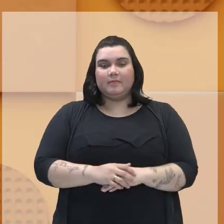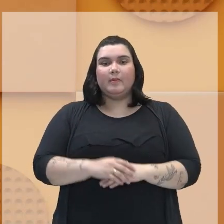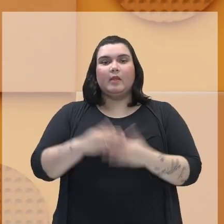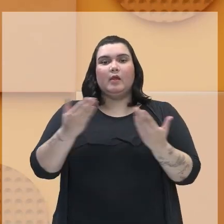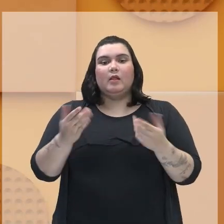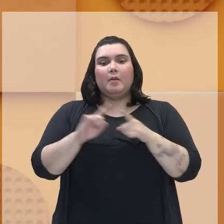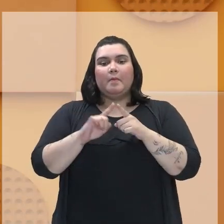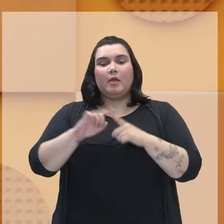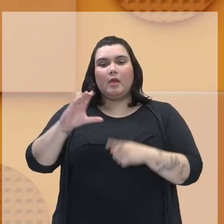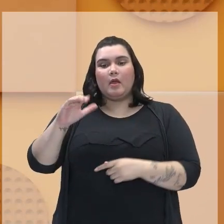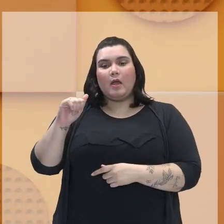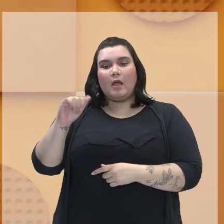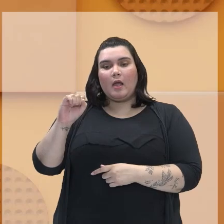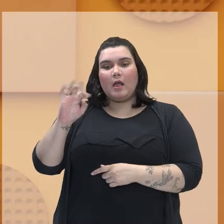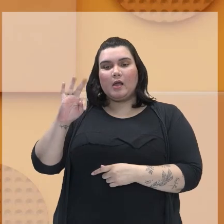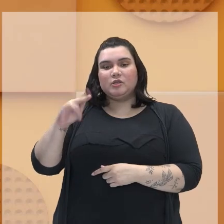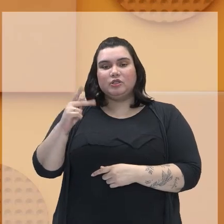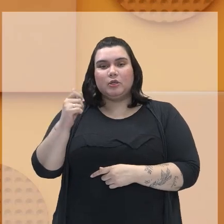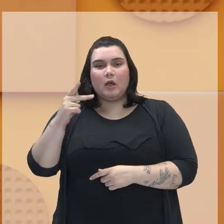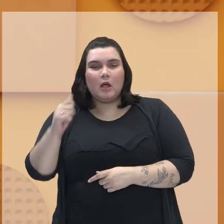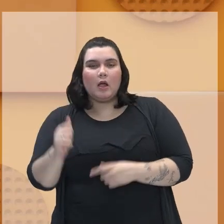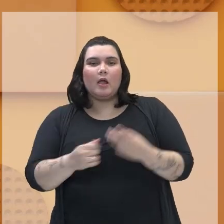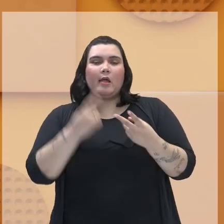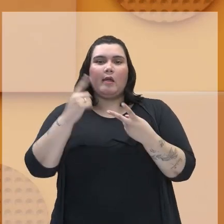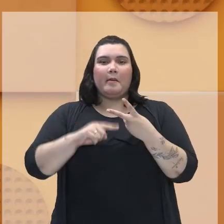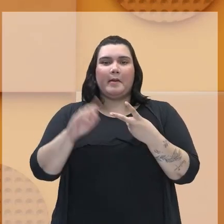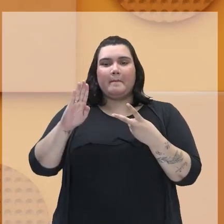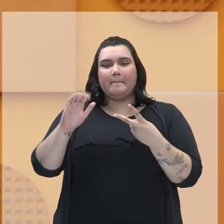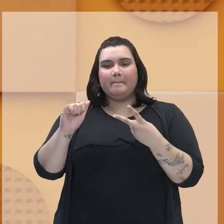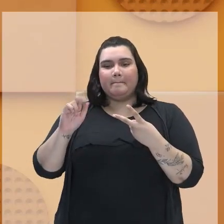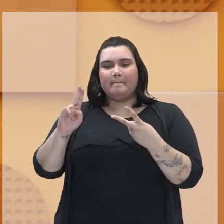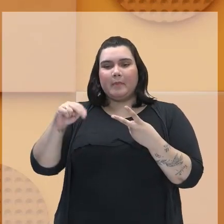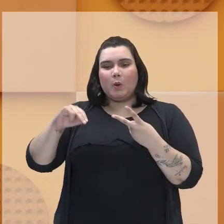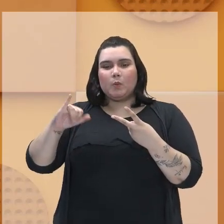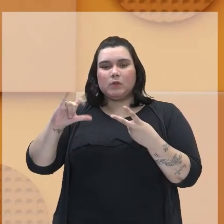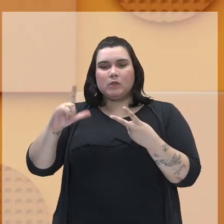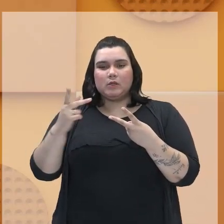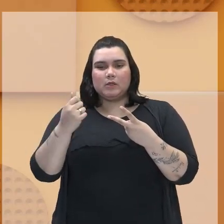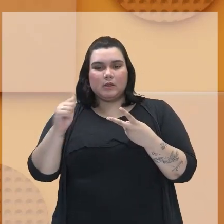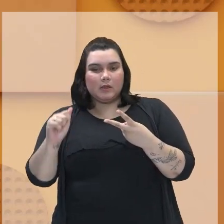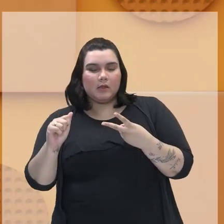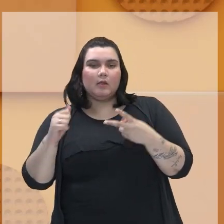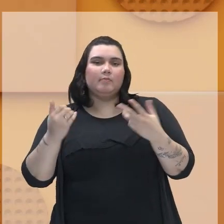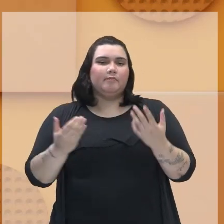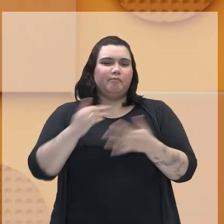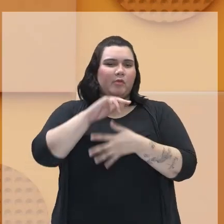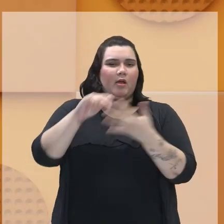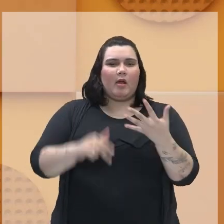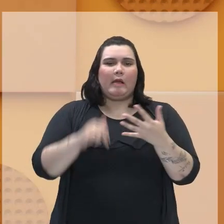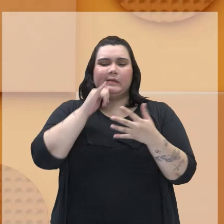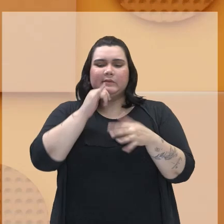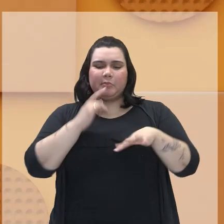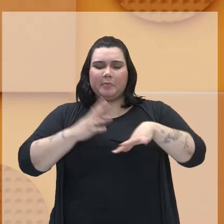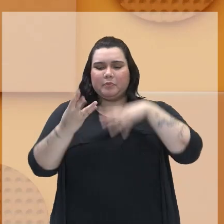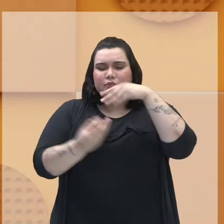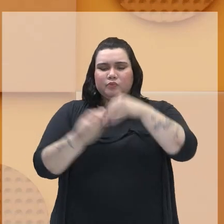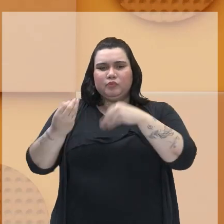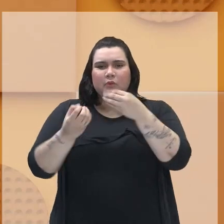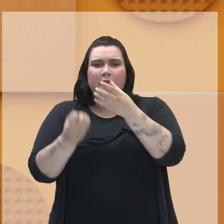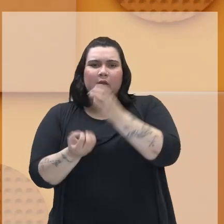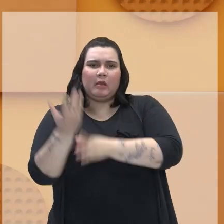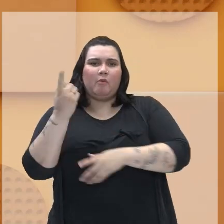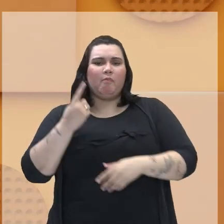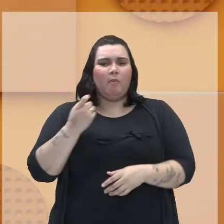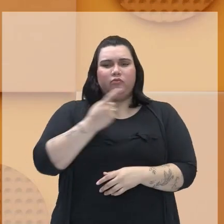Brasil, baunilha e algumas outras ervas e condimentos também que são utilizados hoje para fazer perfume, por exemplo, algumas indústrias